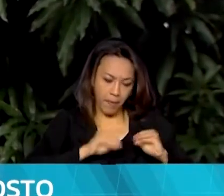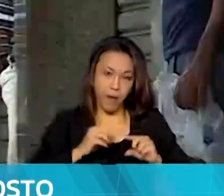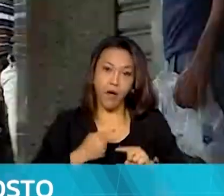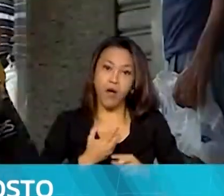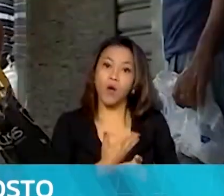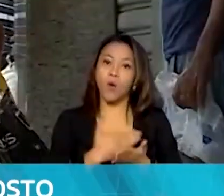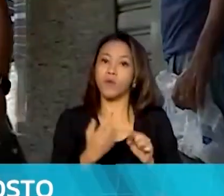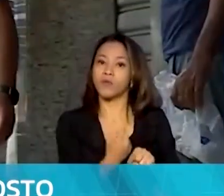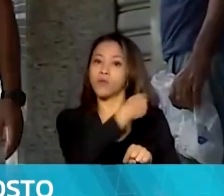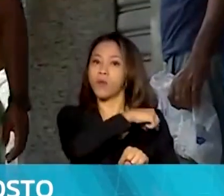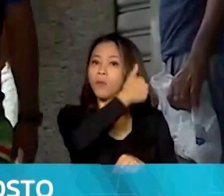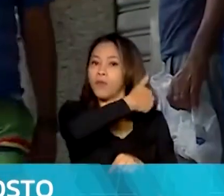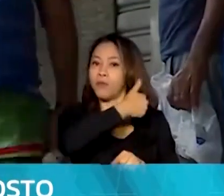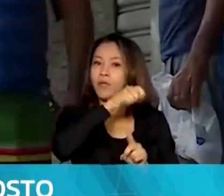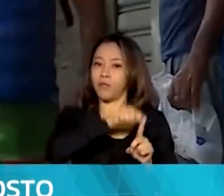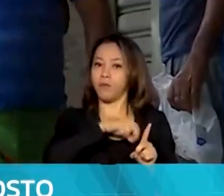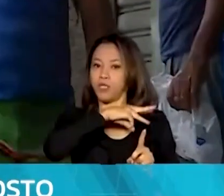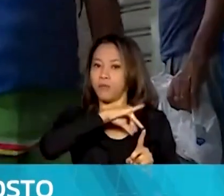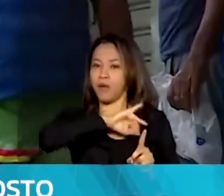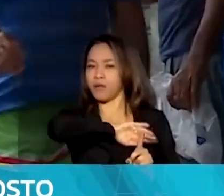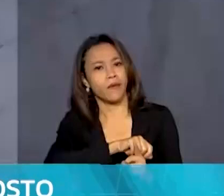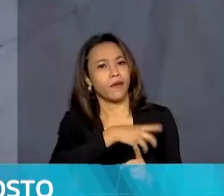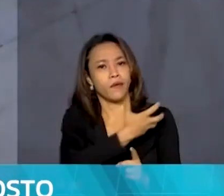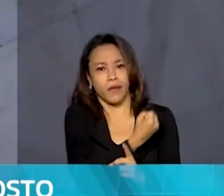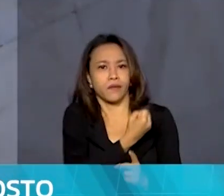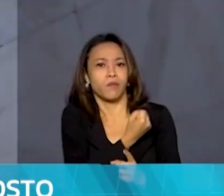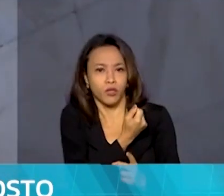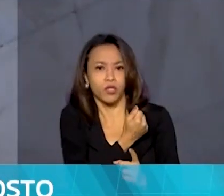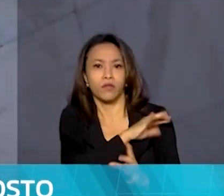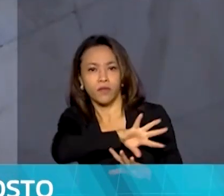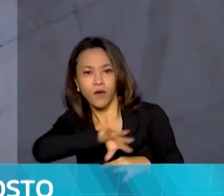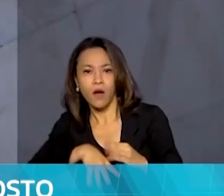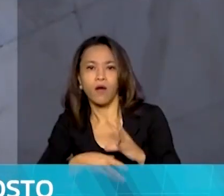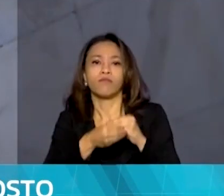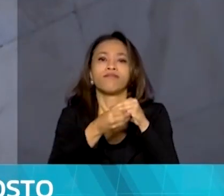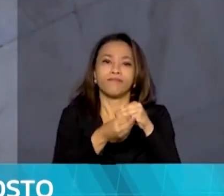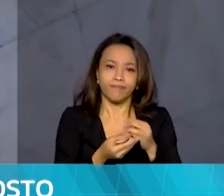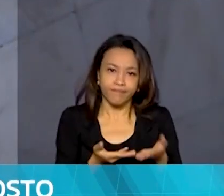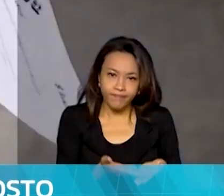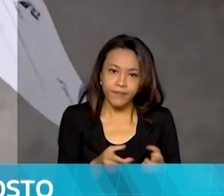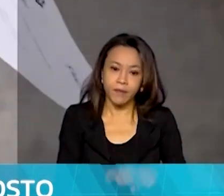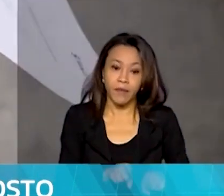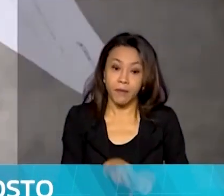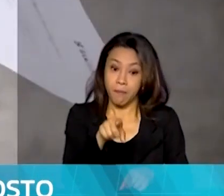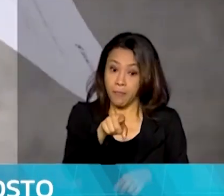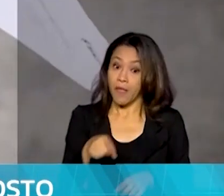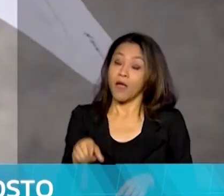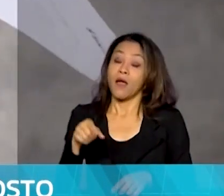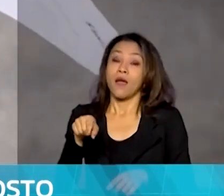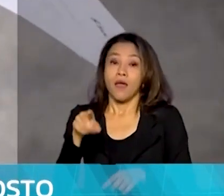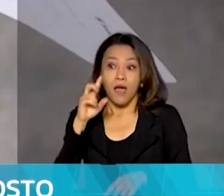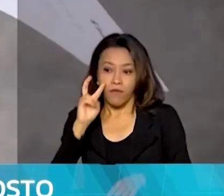na alienação de bens ou direitos quem teve isenção de impostos na venda de imóveis residenciais ou teve a receita bruta em valor acima de